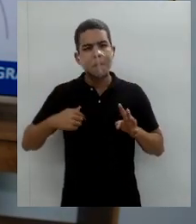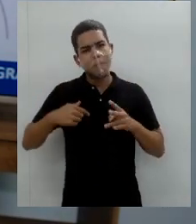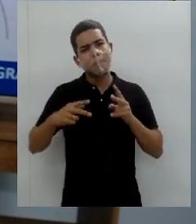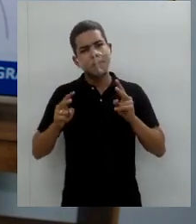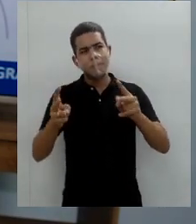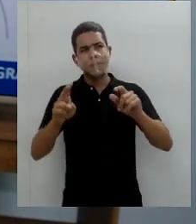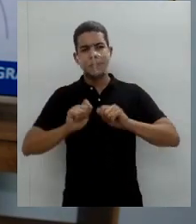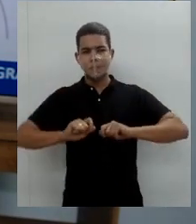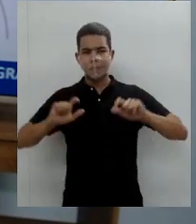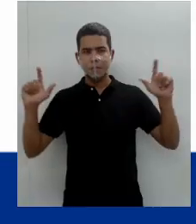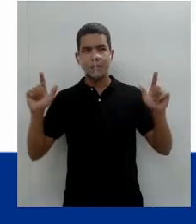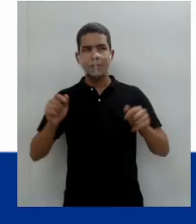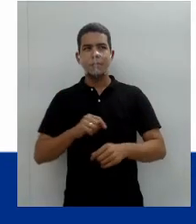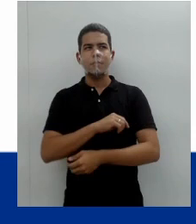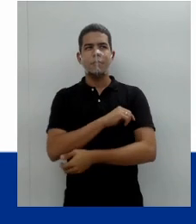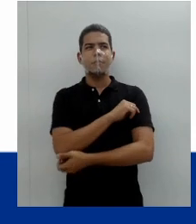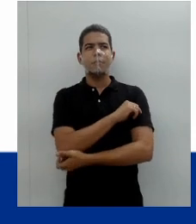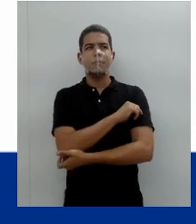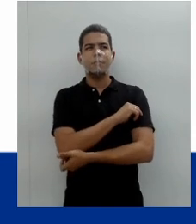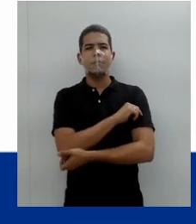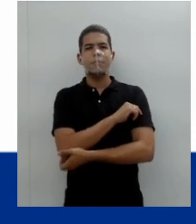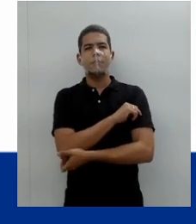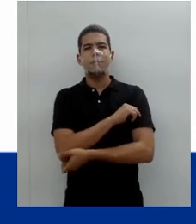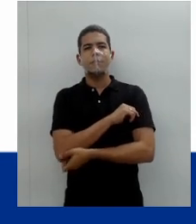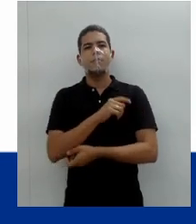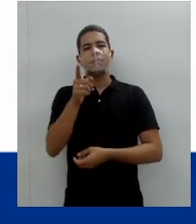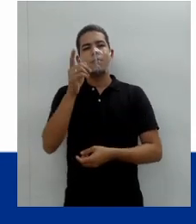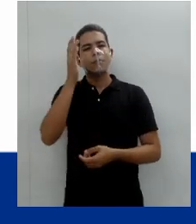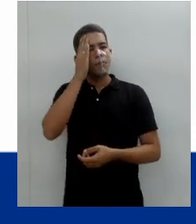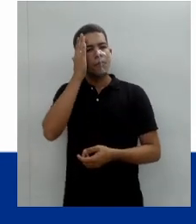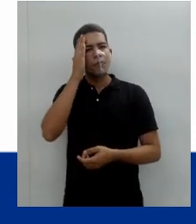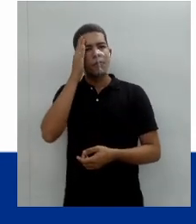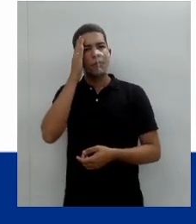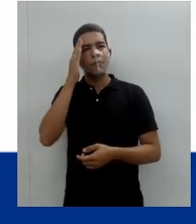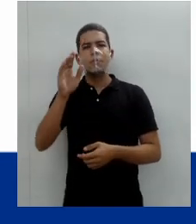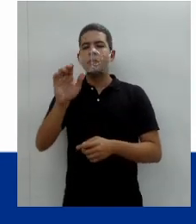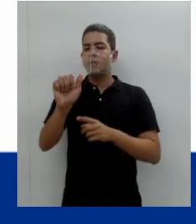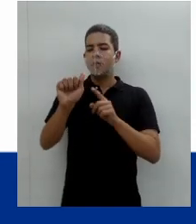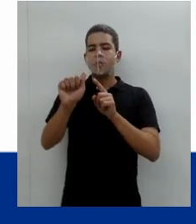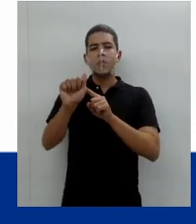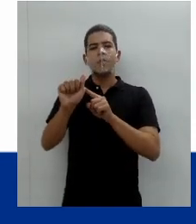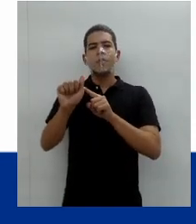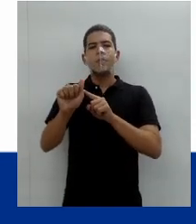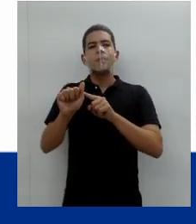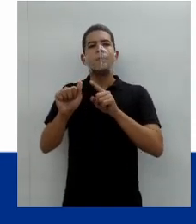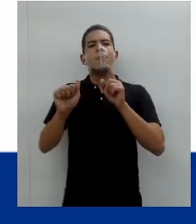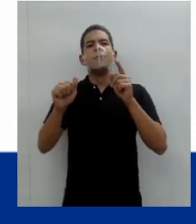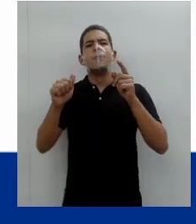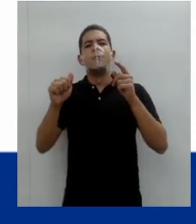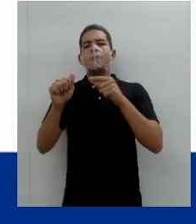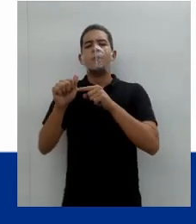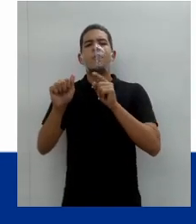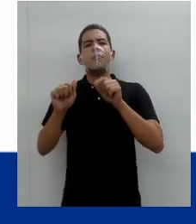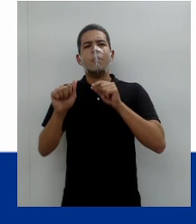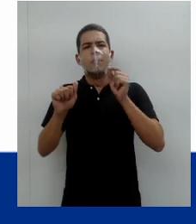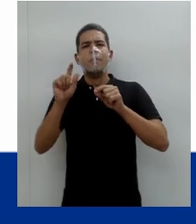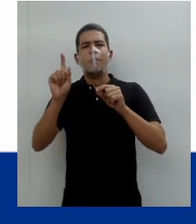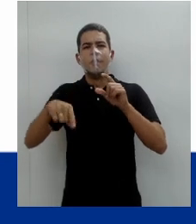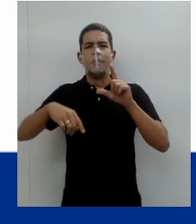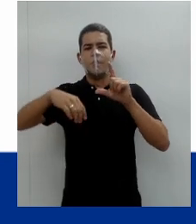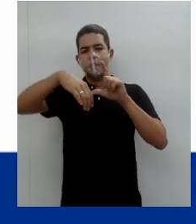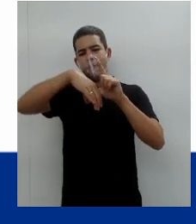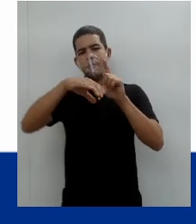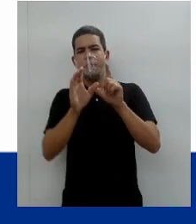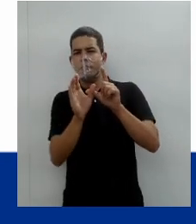na tela geral. Vem para mim, você já sabe a função desse coeficiente A positivo ou negativo, que é tornar a parábola voltada para cima